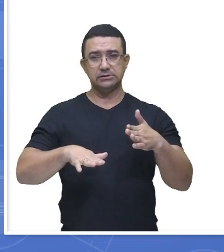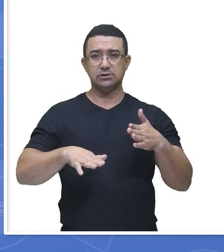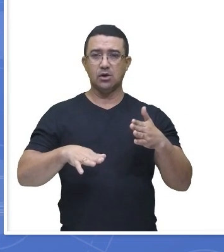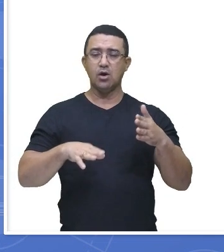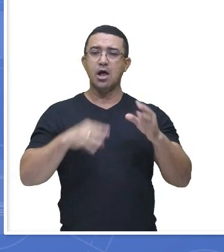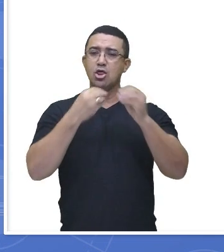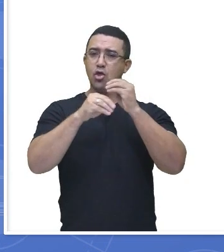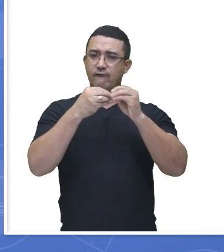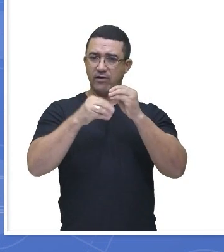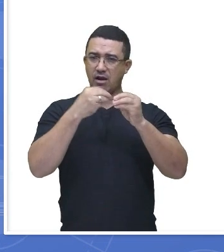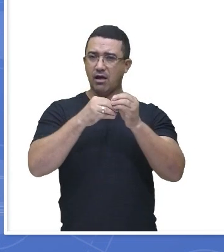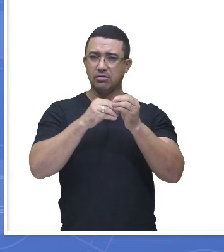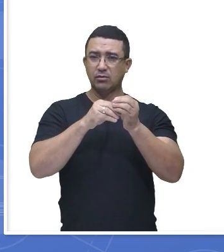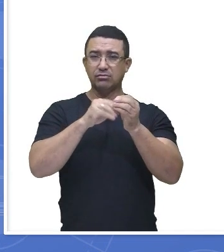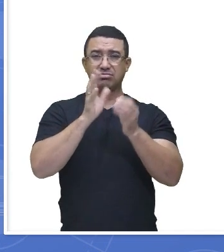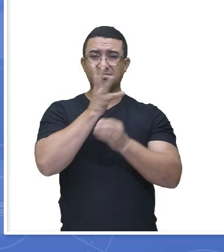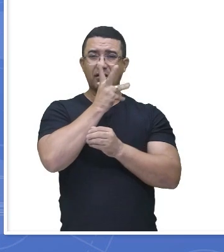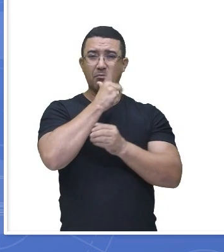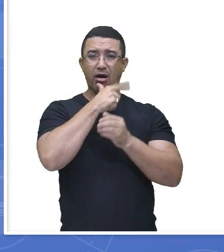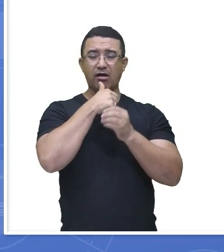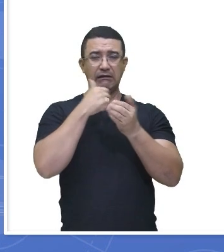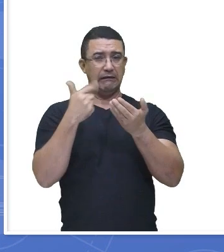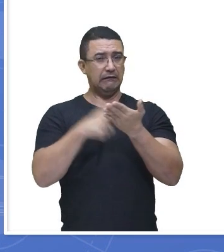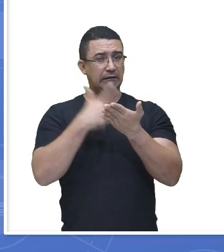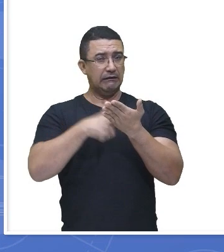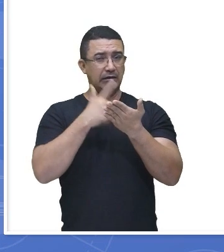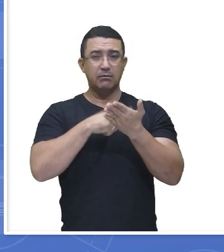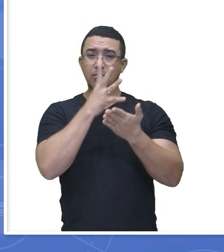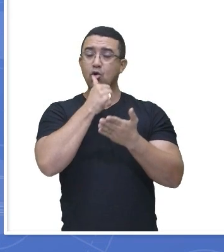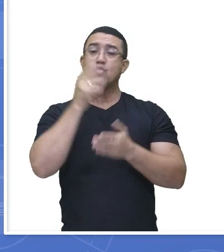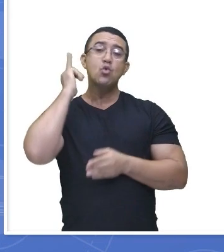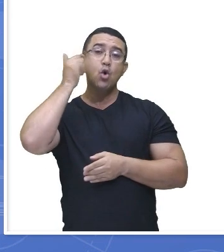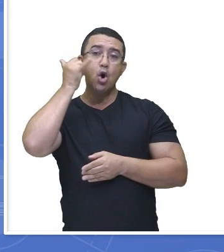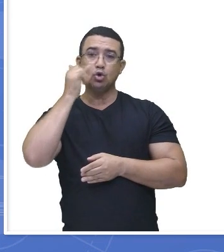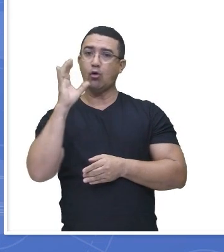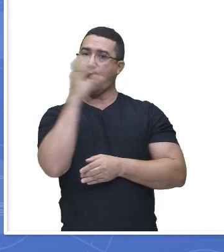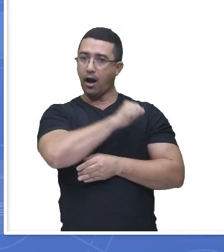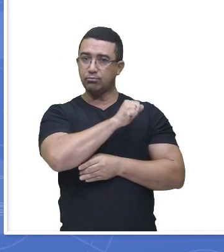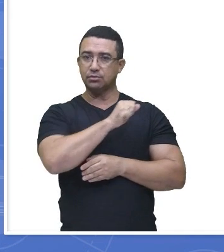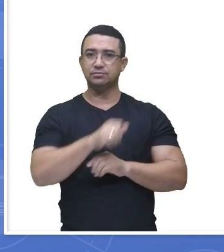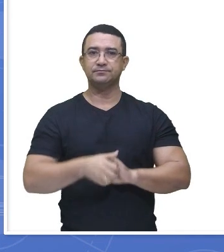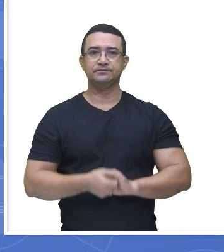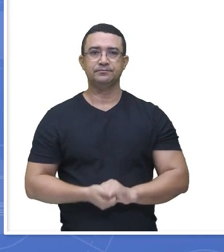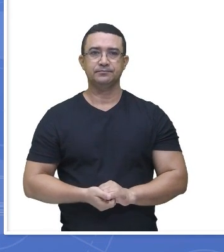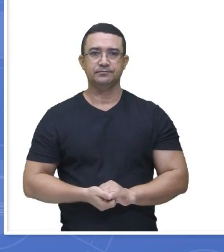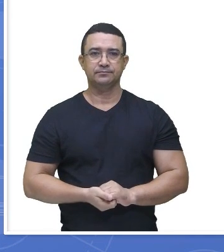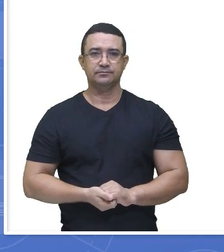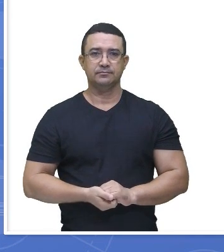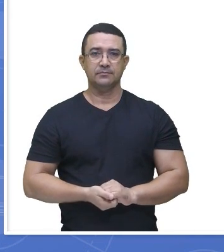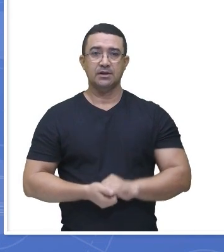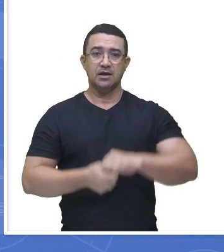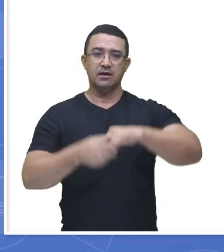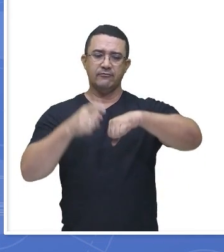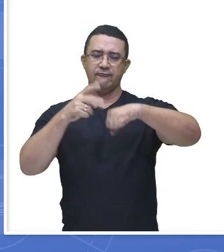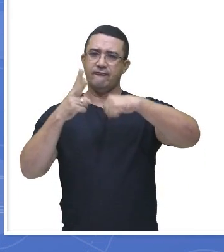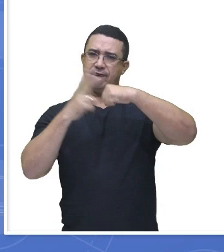conto nunca pode ser isso. O conto sempre ele é breve, ele é curto. Bom, verbo em